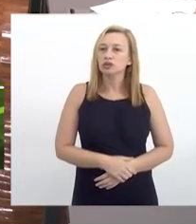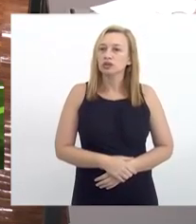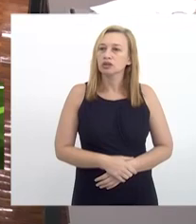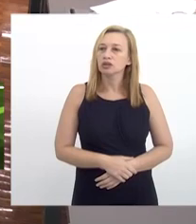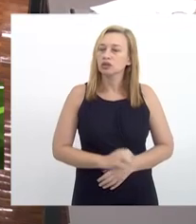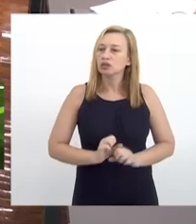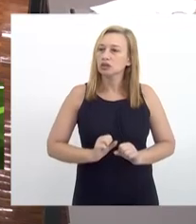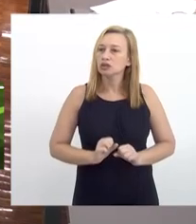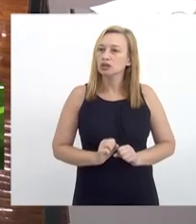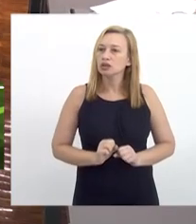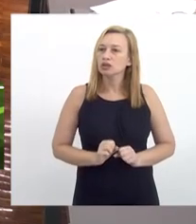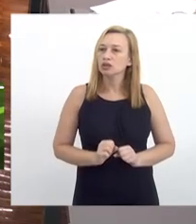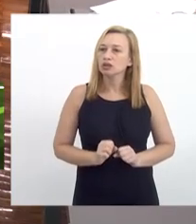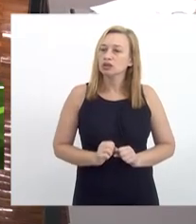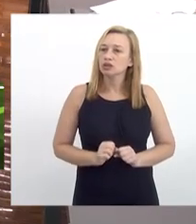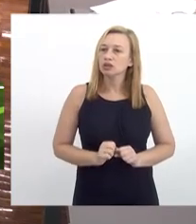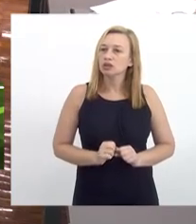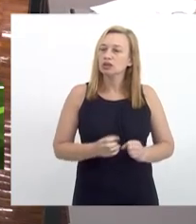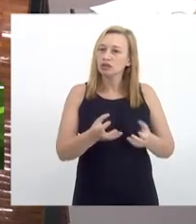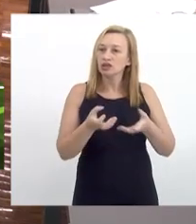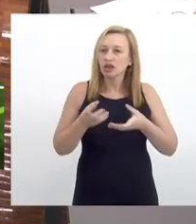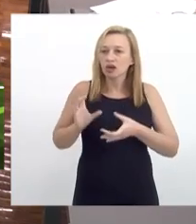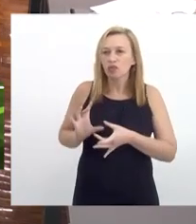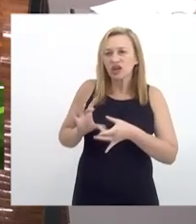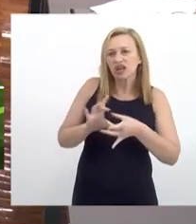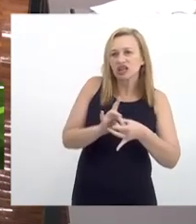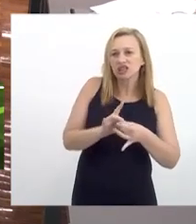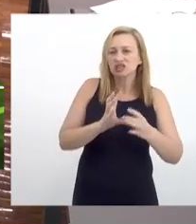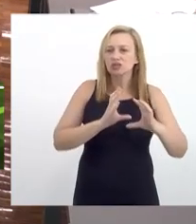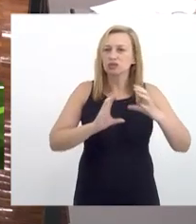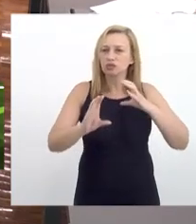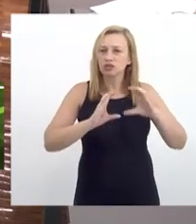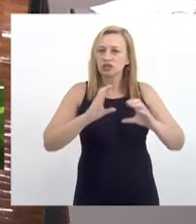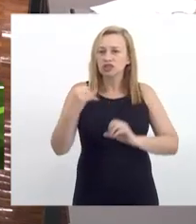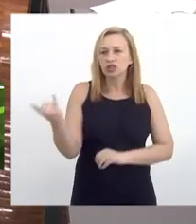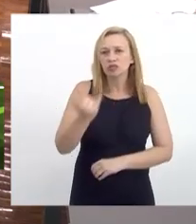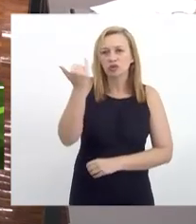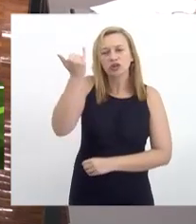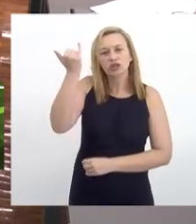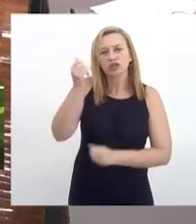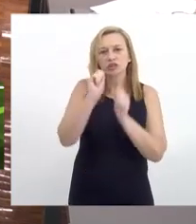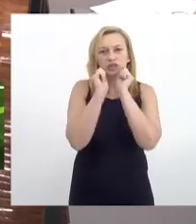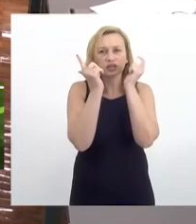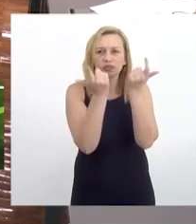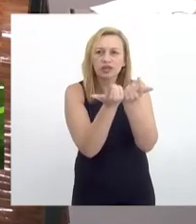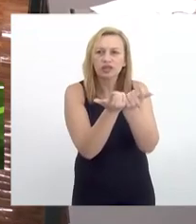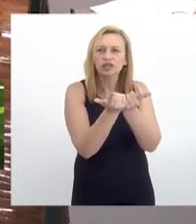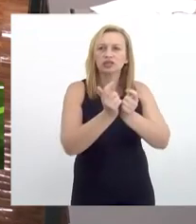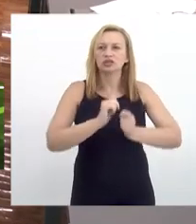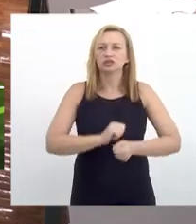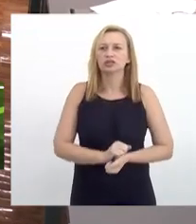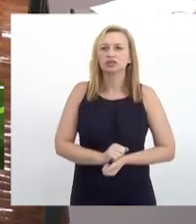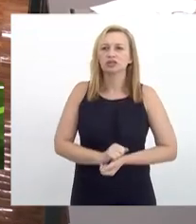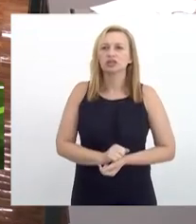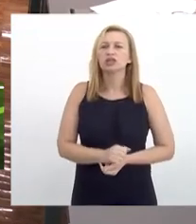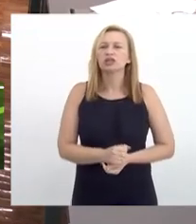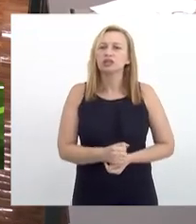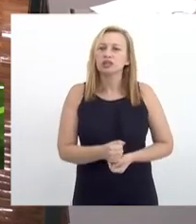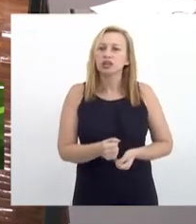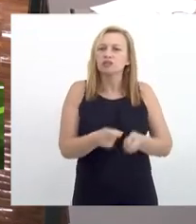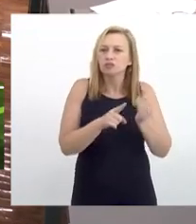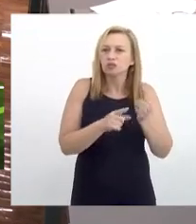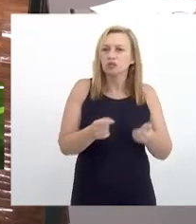nenhuma, estabelecer uma linha de contato importante com a Assembleia Legislativa que tem o dever de